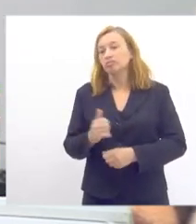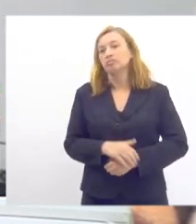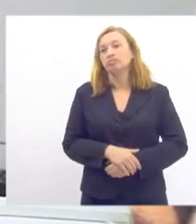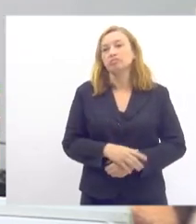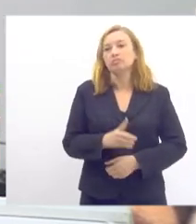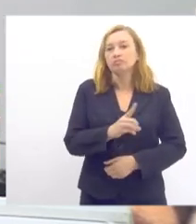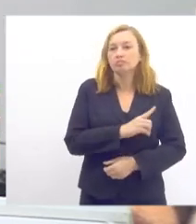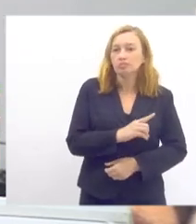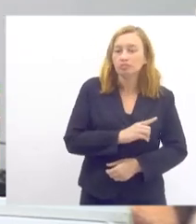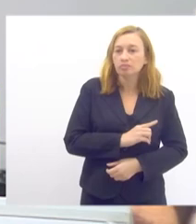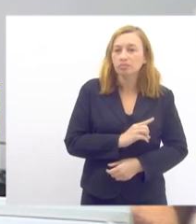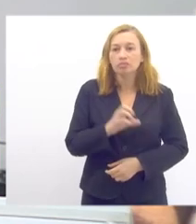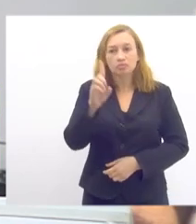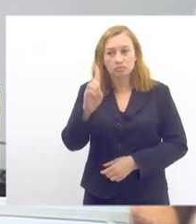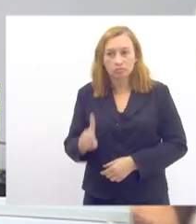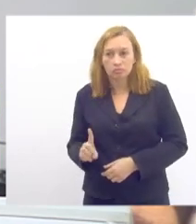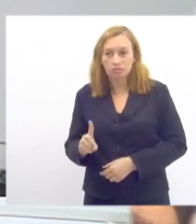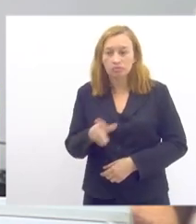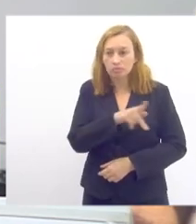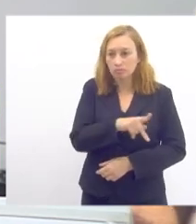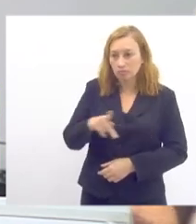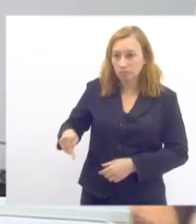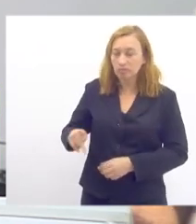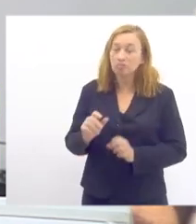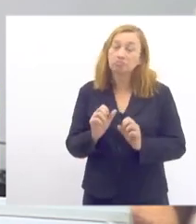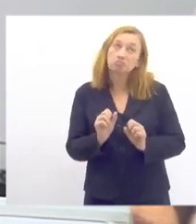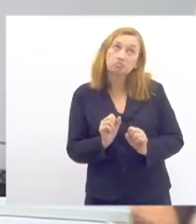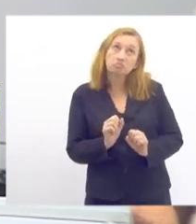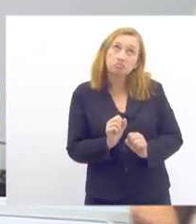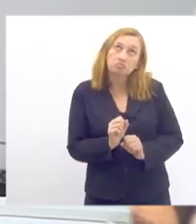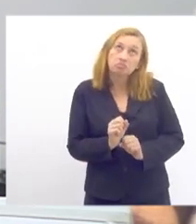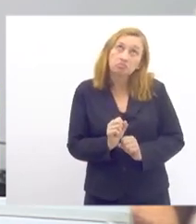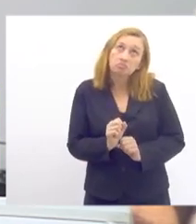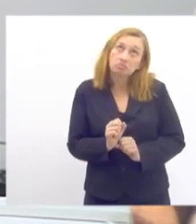o Detran, que a diretoria do Detran e o presidente talvez tivesse